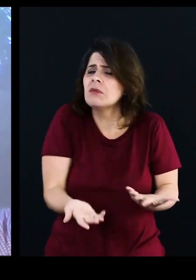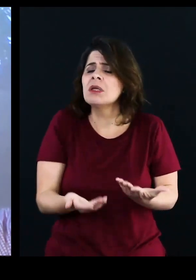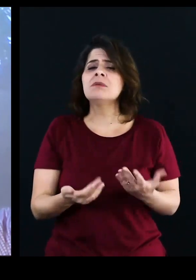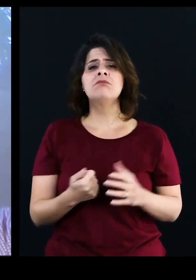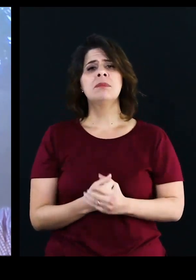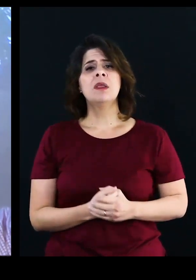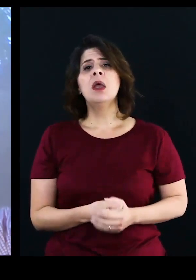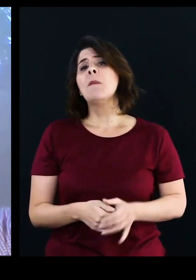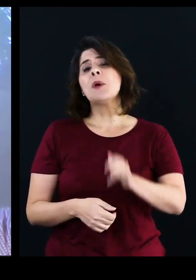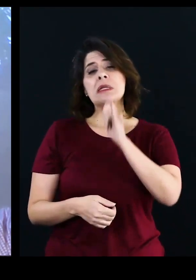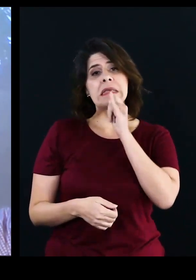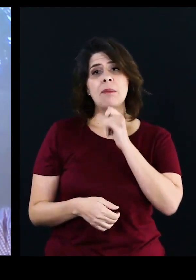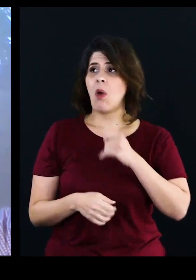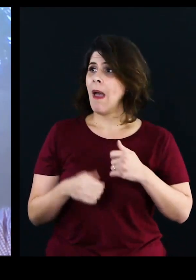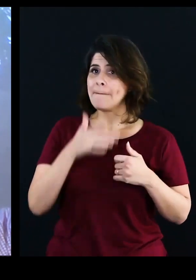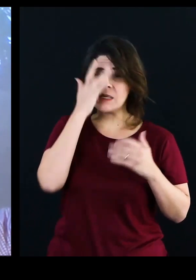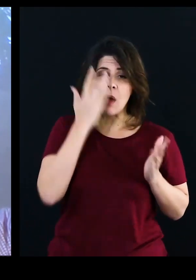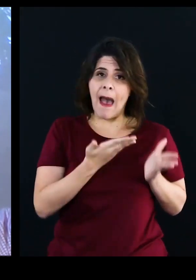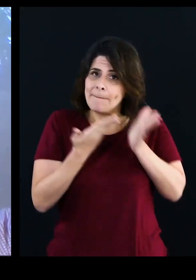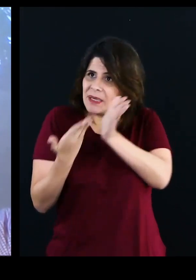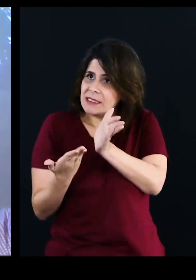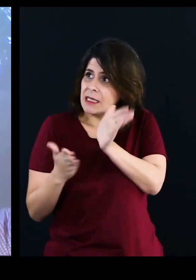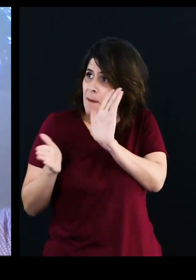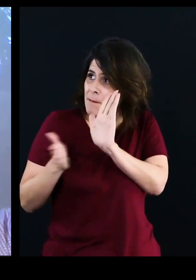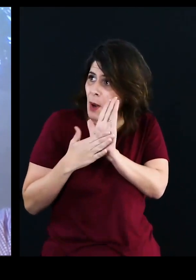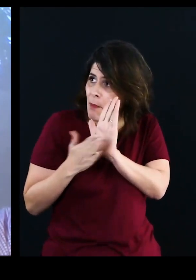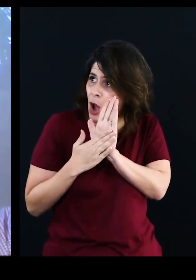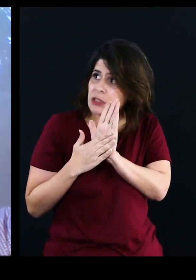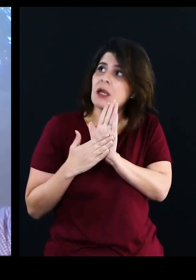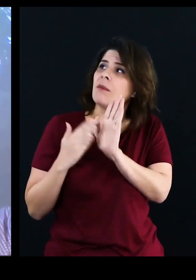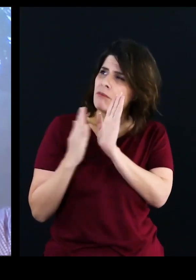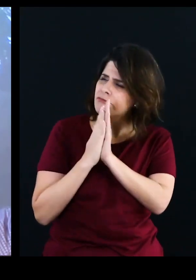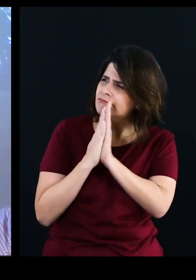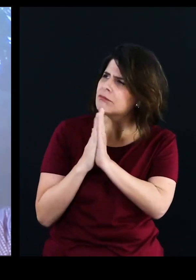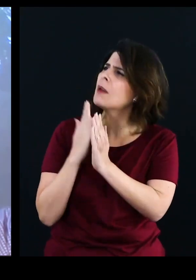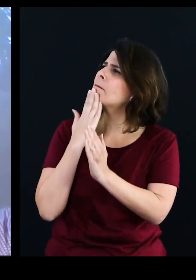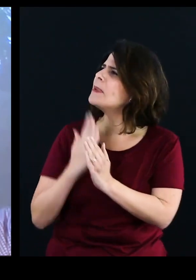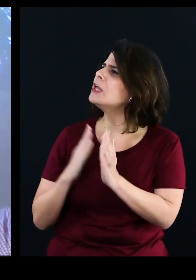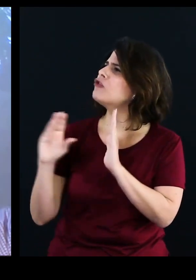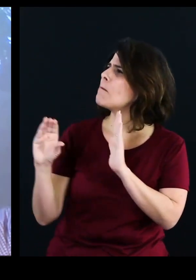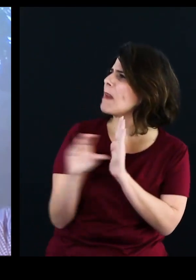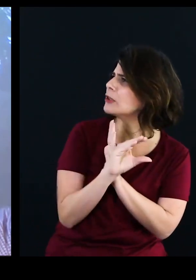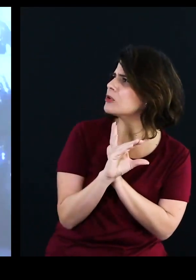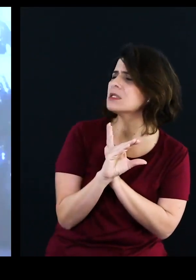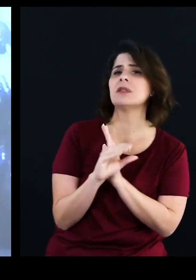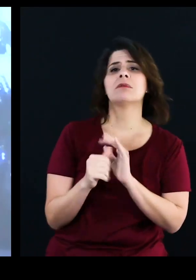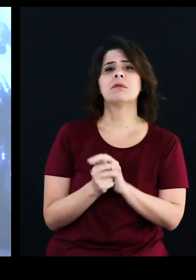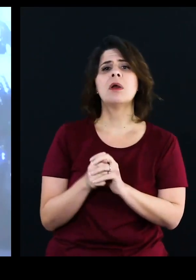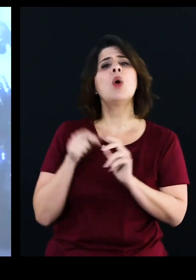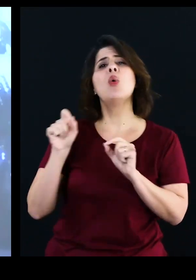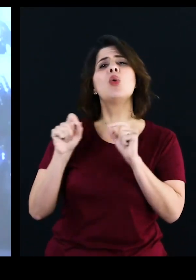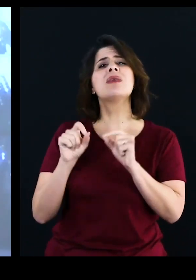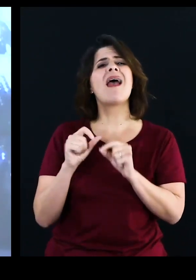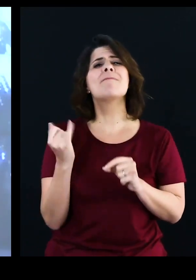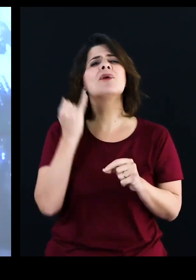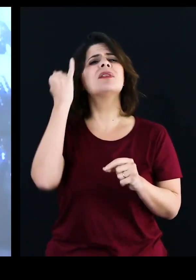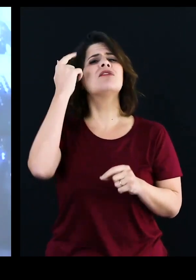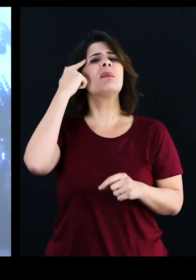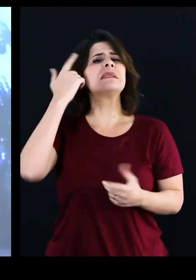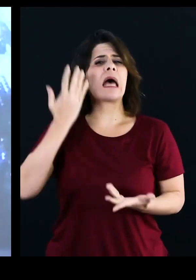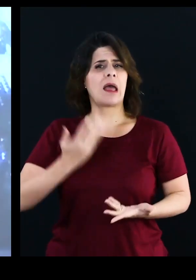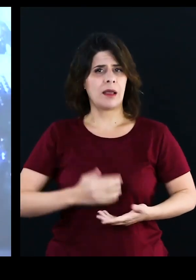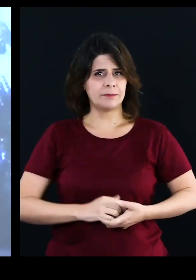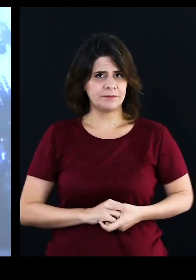de patrocínio que estará na pauta de vocês no pós-pandemia? Bom, eu primeiro, assim,